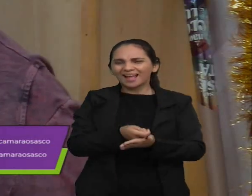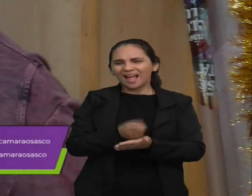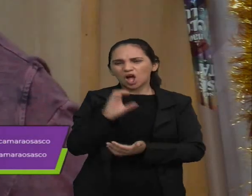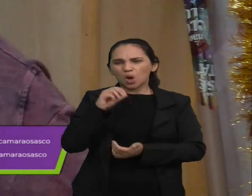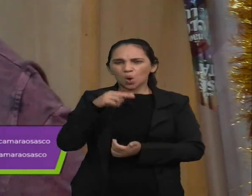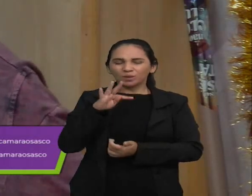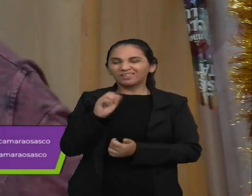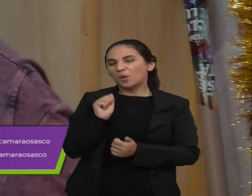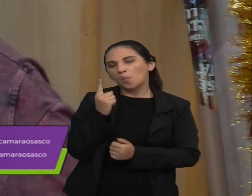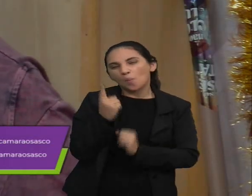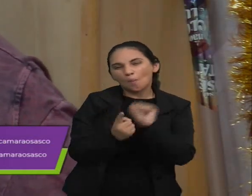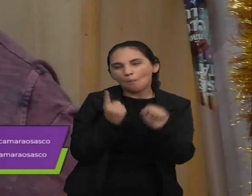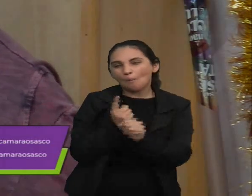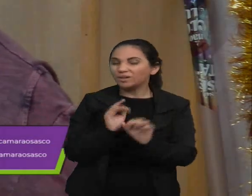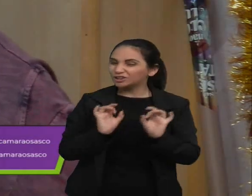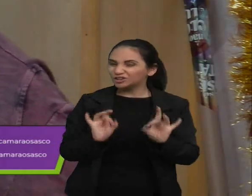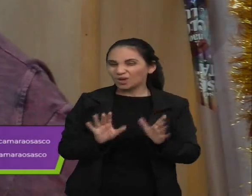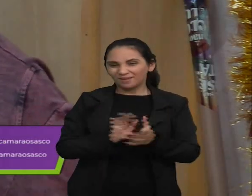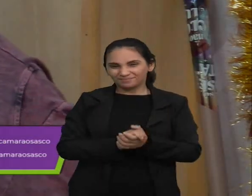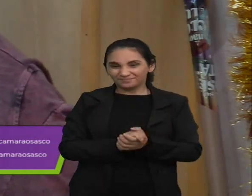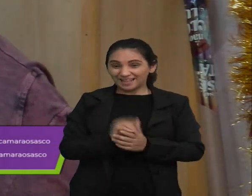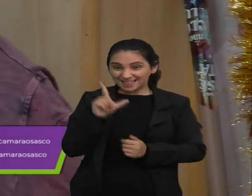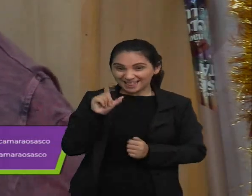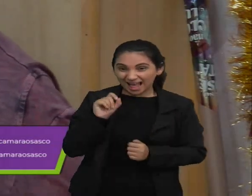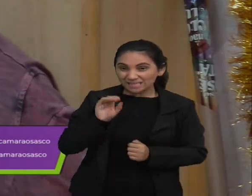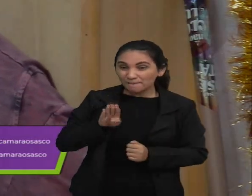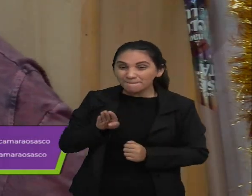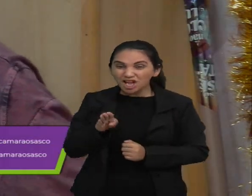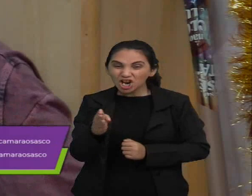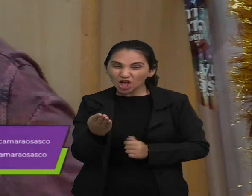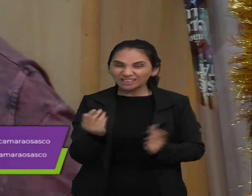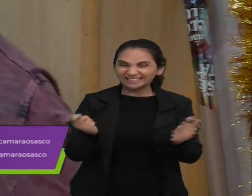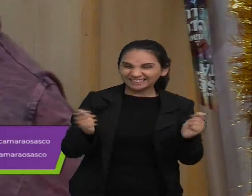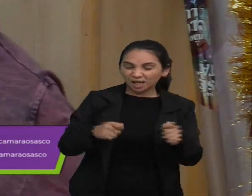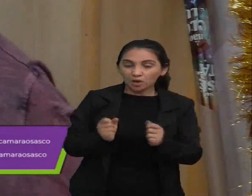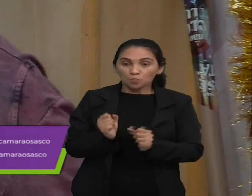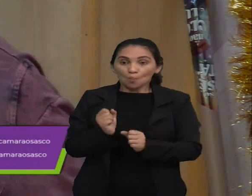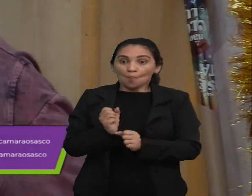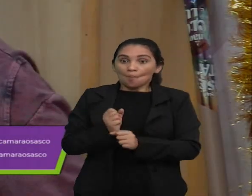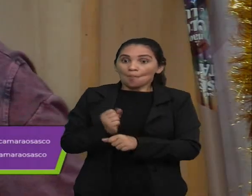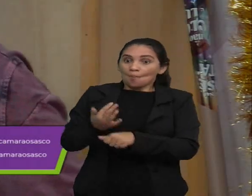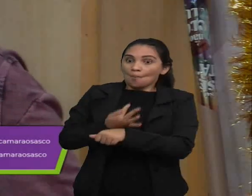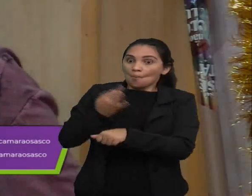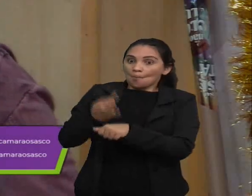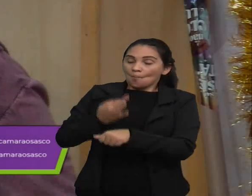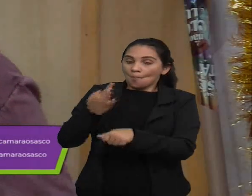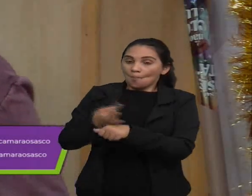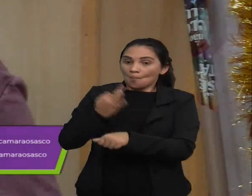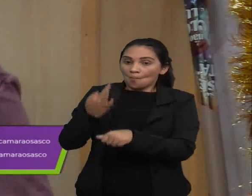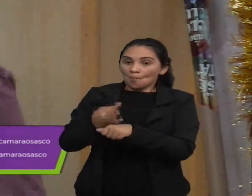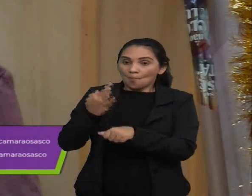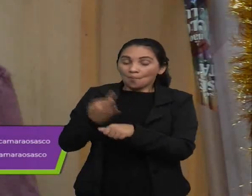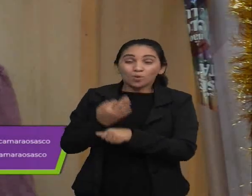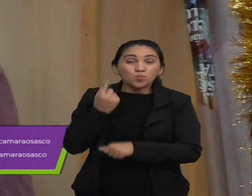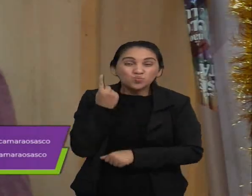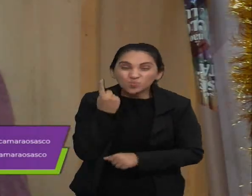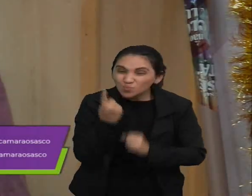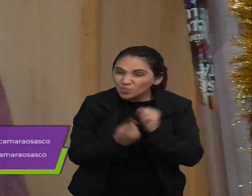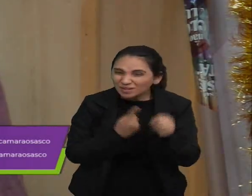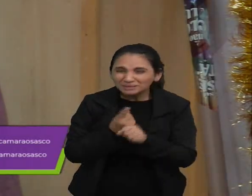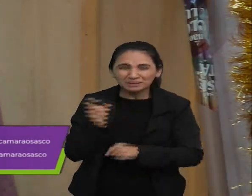a tarifa um ano, porque os 10 bilhões não dá para aguentar o subsídio da tarifa no primeiro ano,